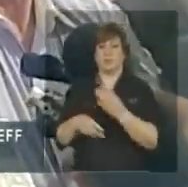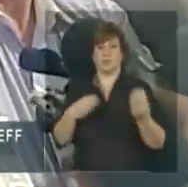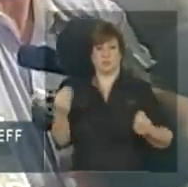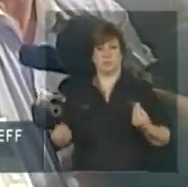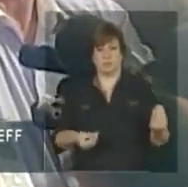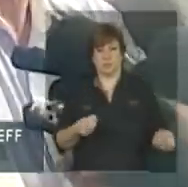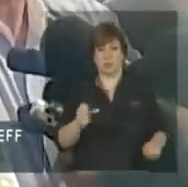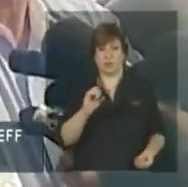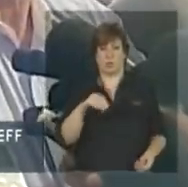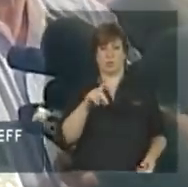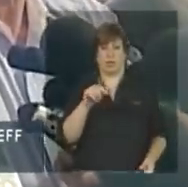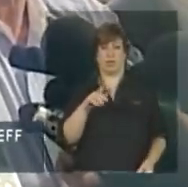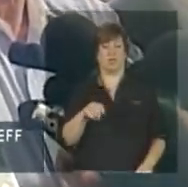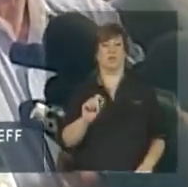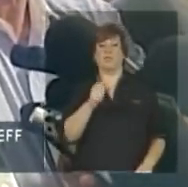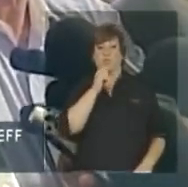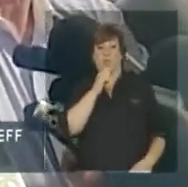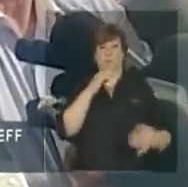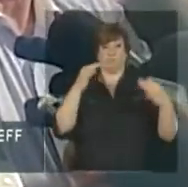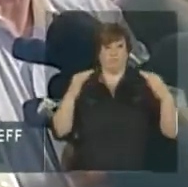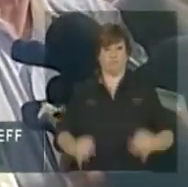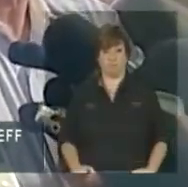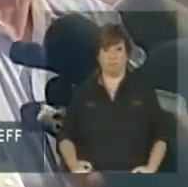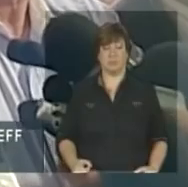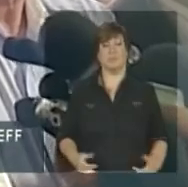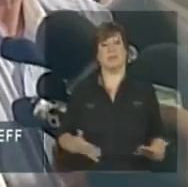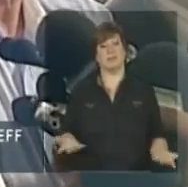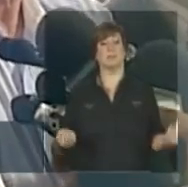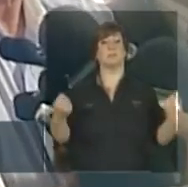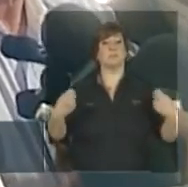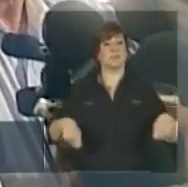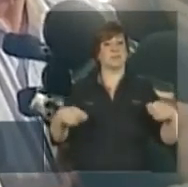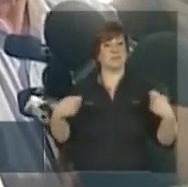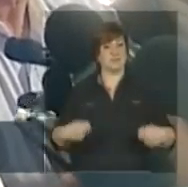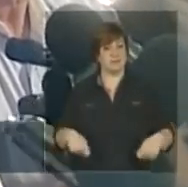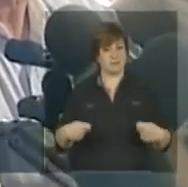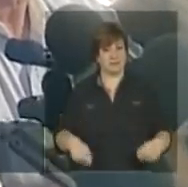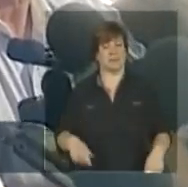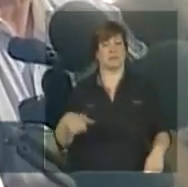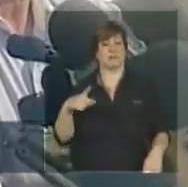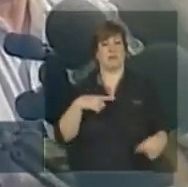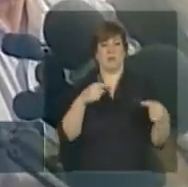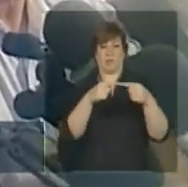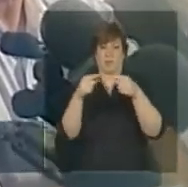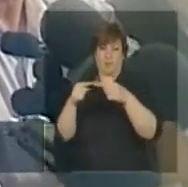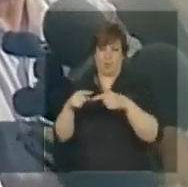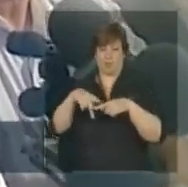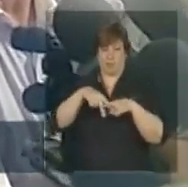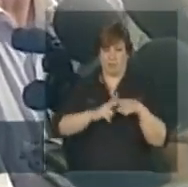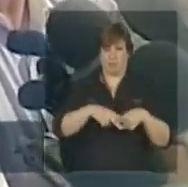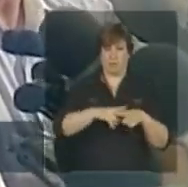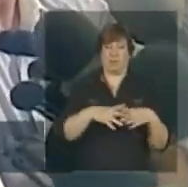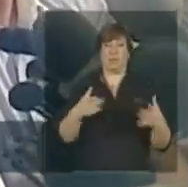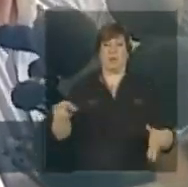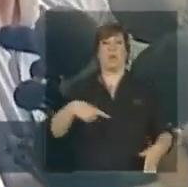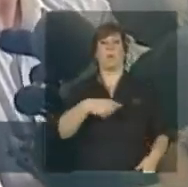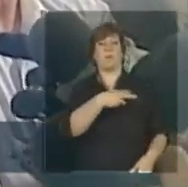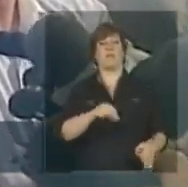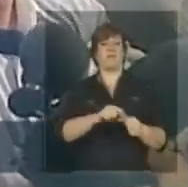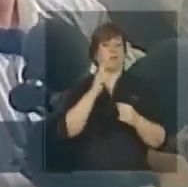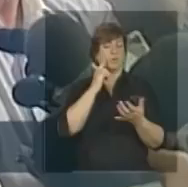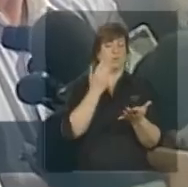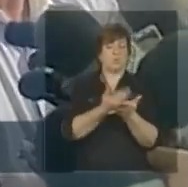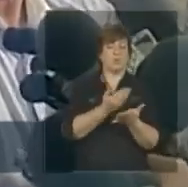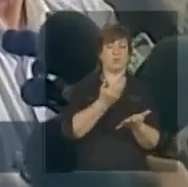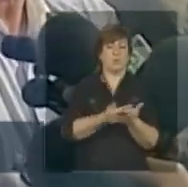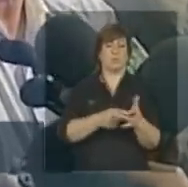tem o projeto definitivo, é necessário que haja adequações. Então, o ministro fez todo um estudo e um